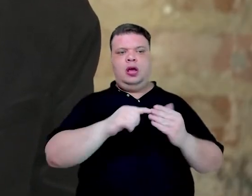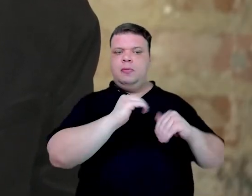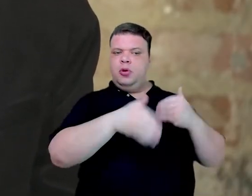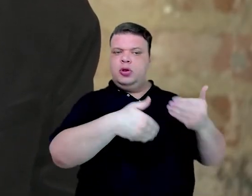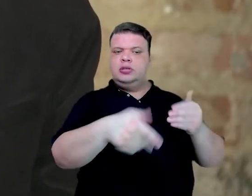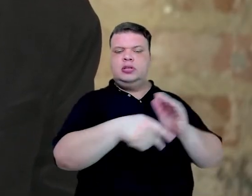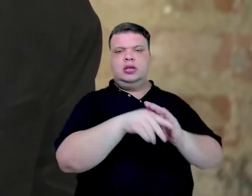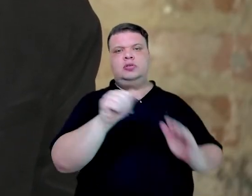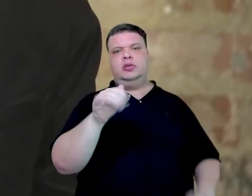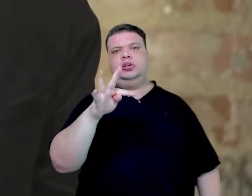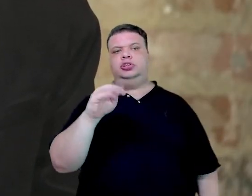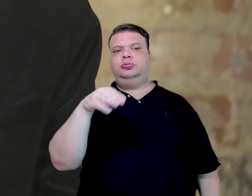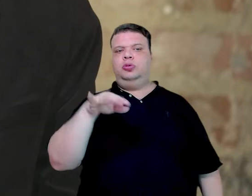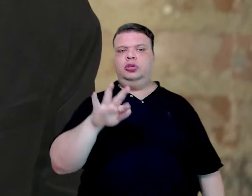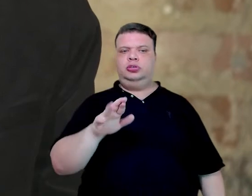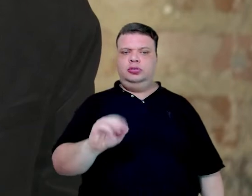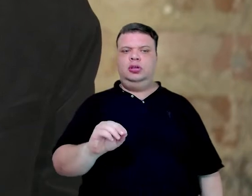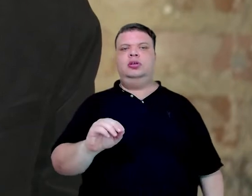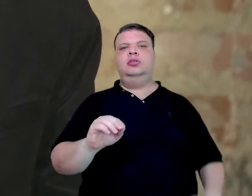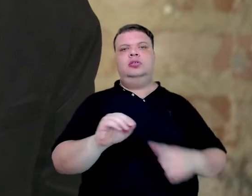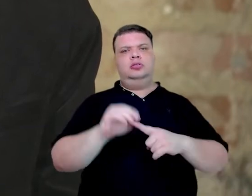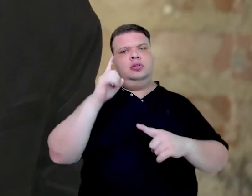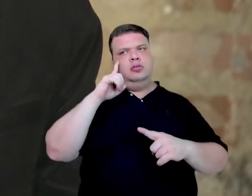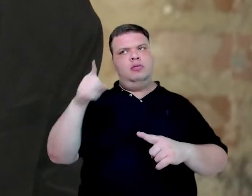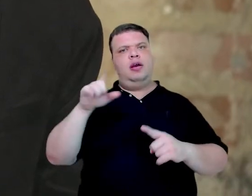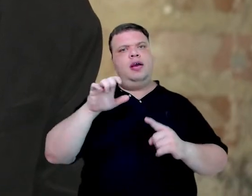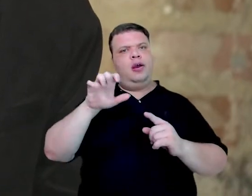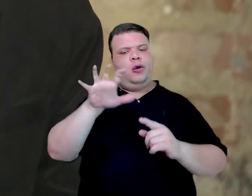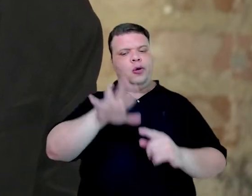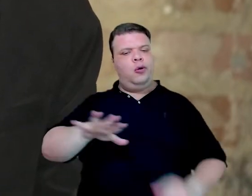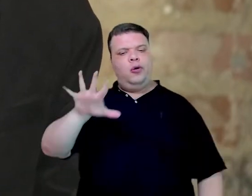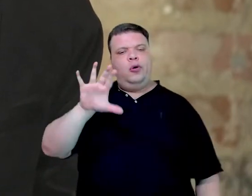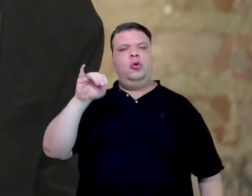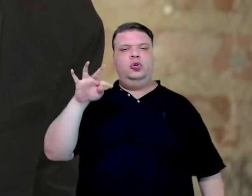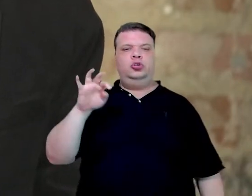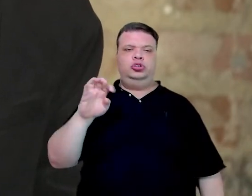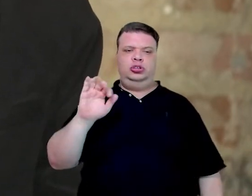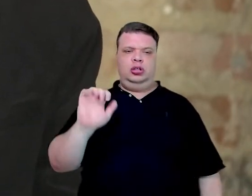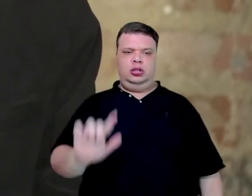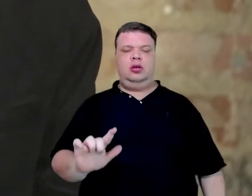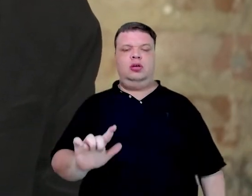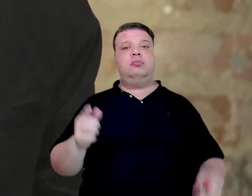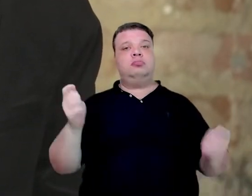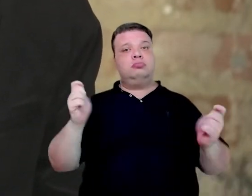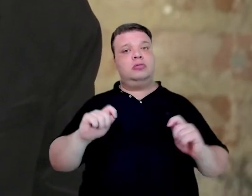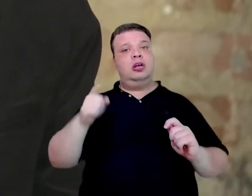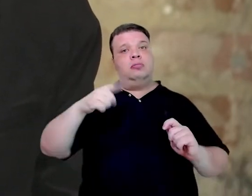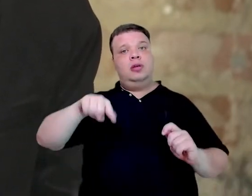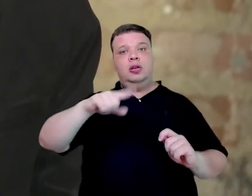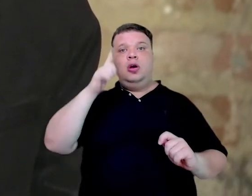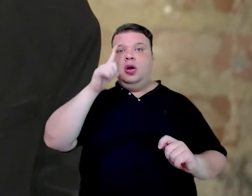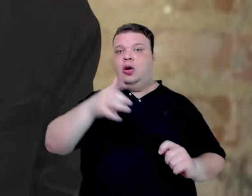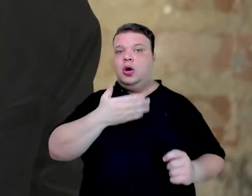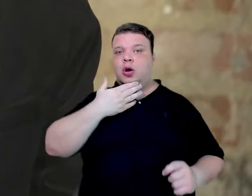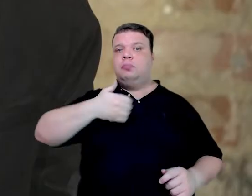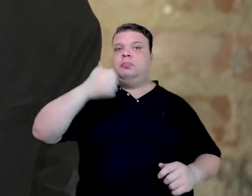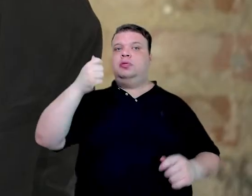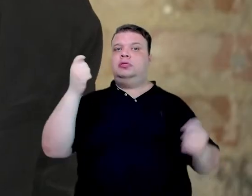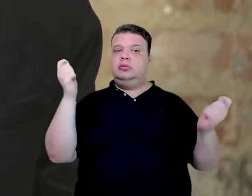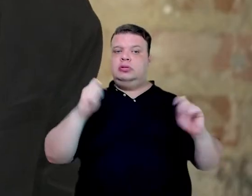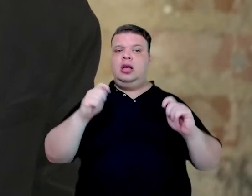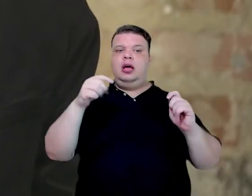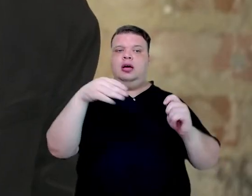possa melhorar a modelagem climática, a modelagem também das consequências do clima,